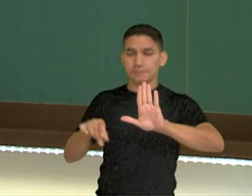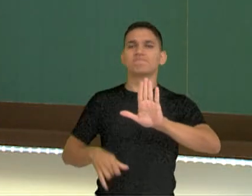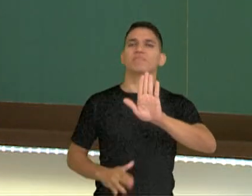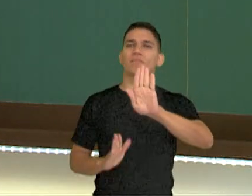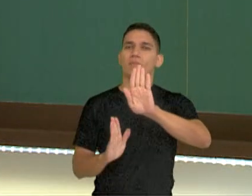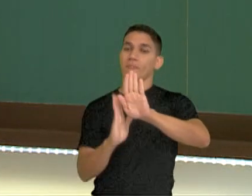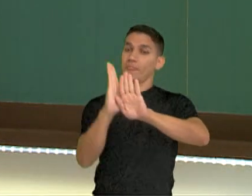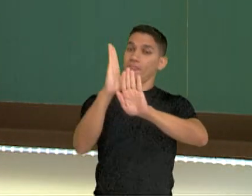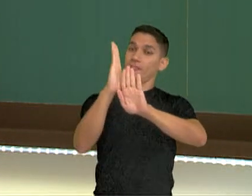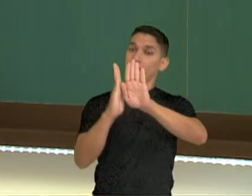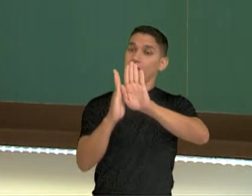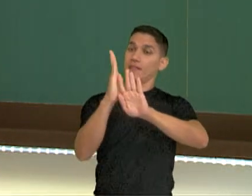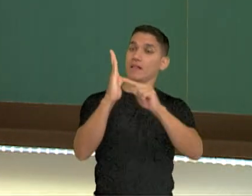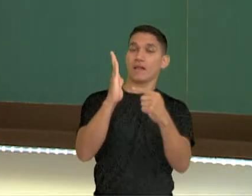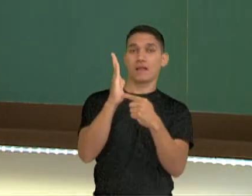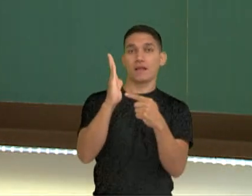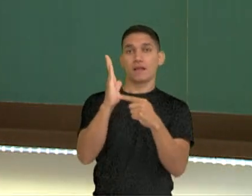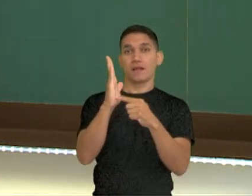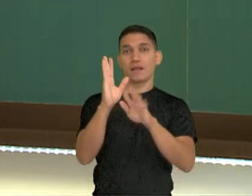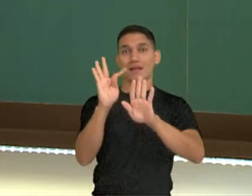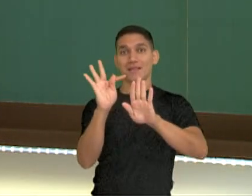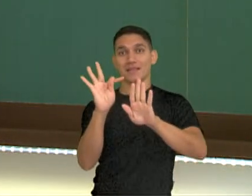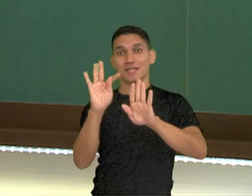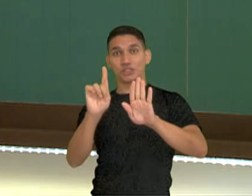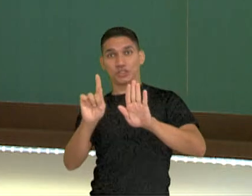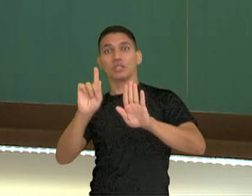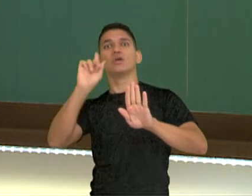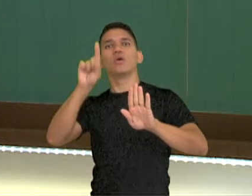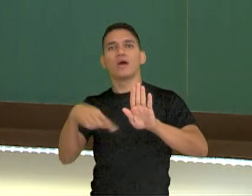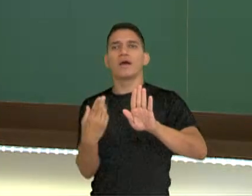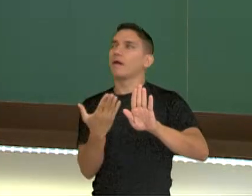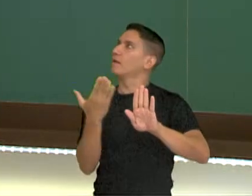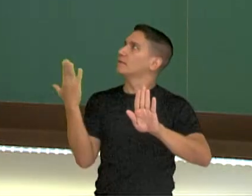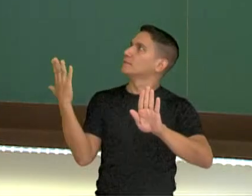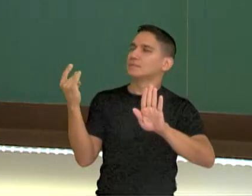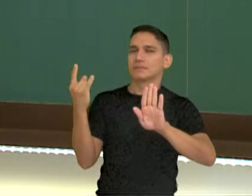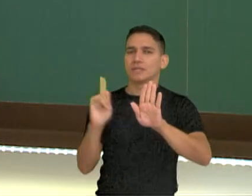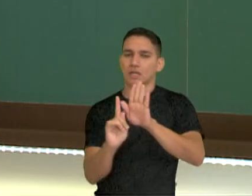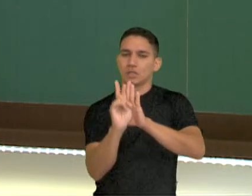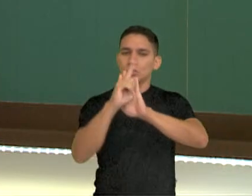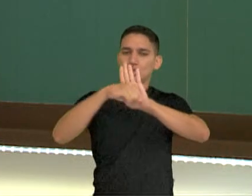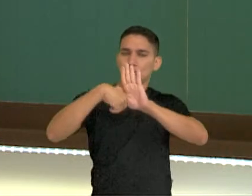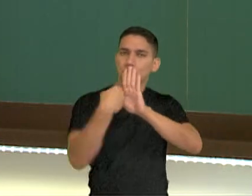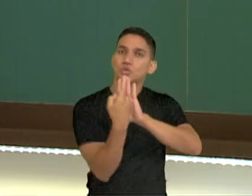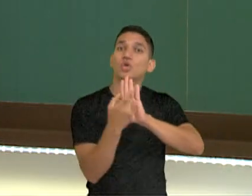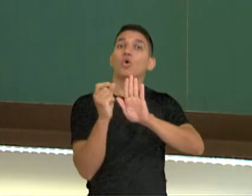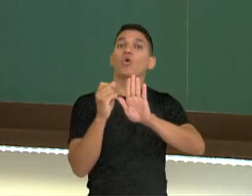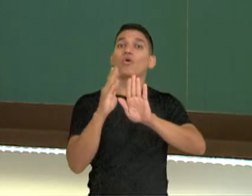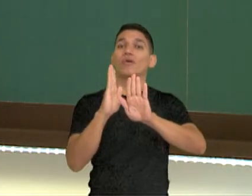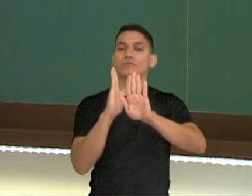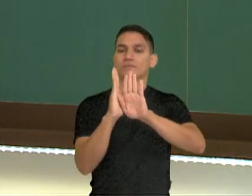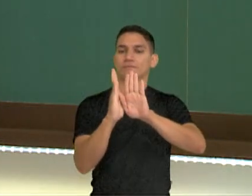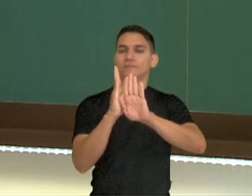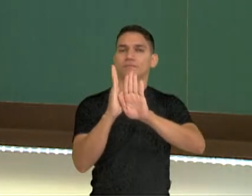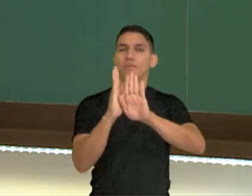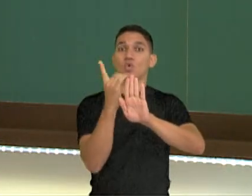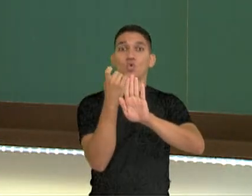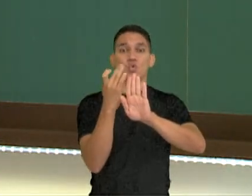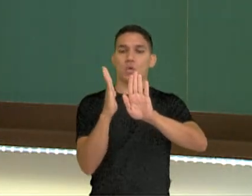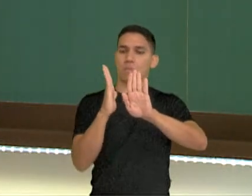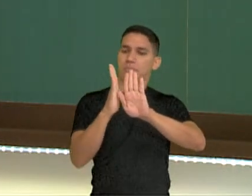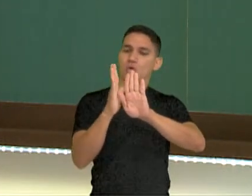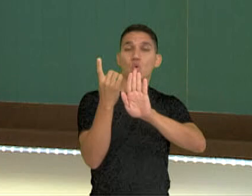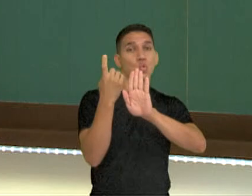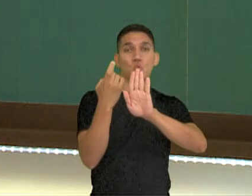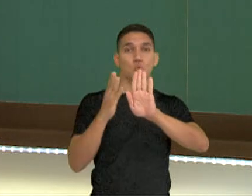tangente, nós usamos uma reta auxiliar que é tangente à circunferência. Tangente significa que intercepta em um único ponto,